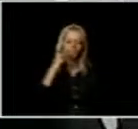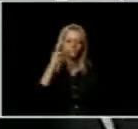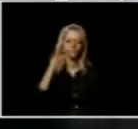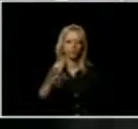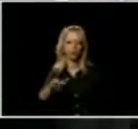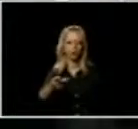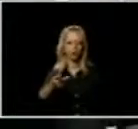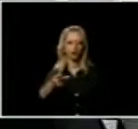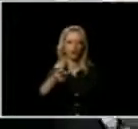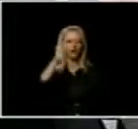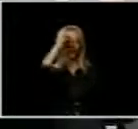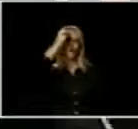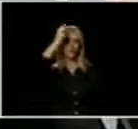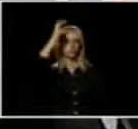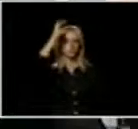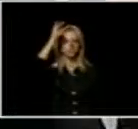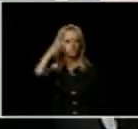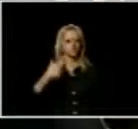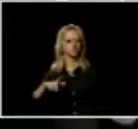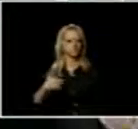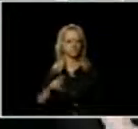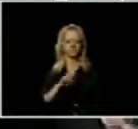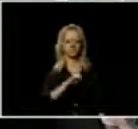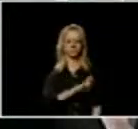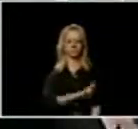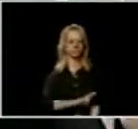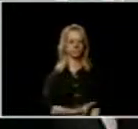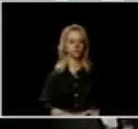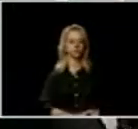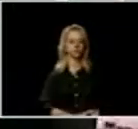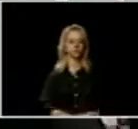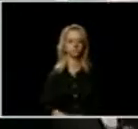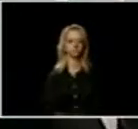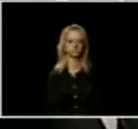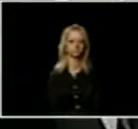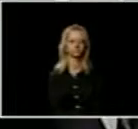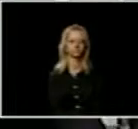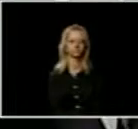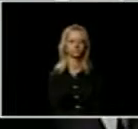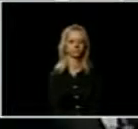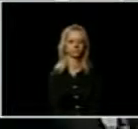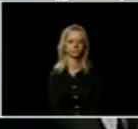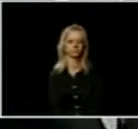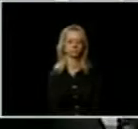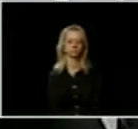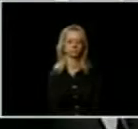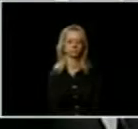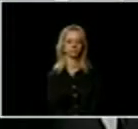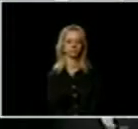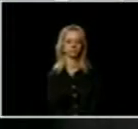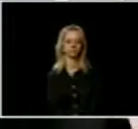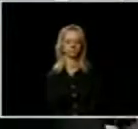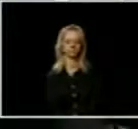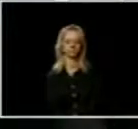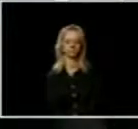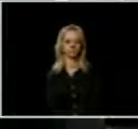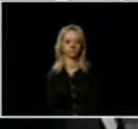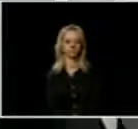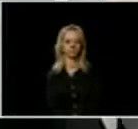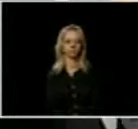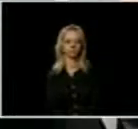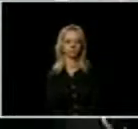O prefeito tentou inviabilizar a realização da audiência pública quando, por meio